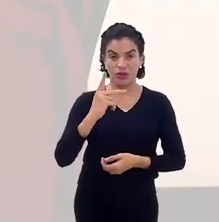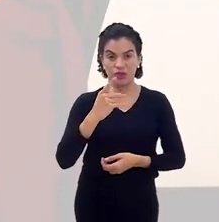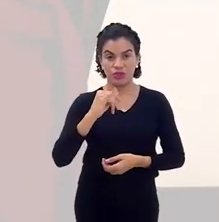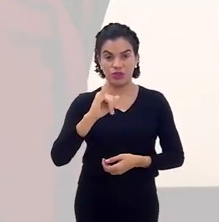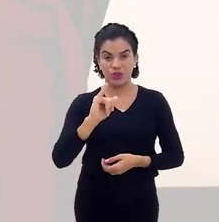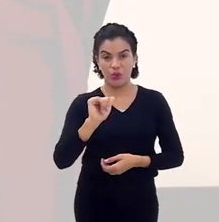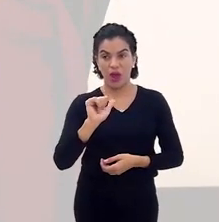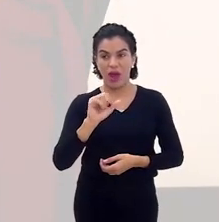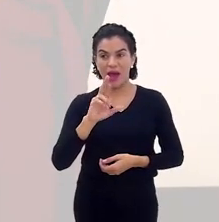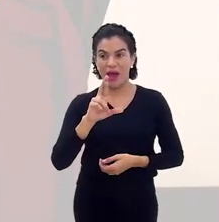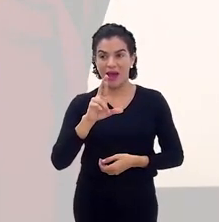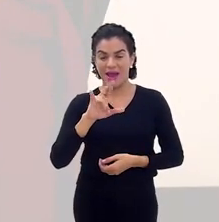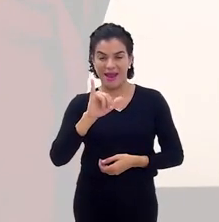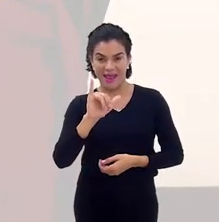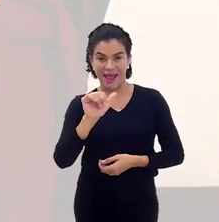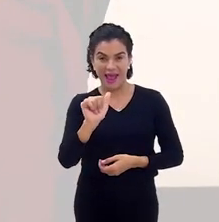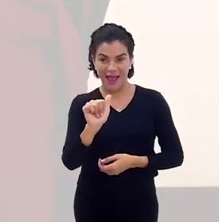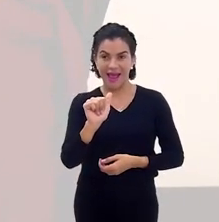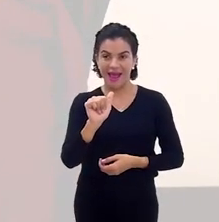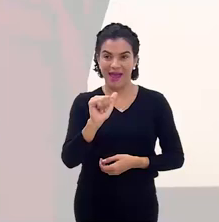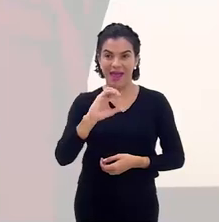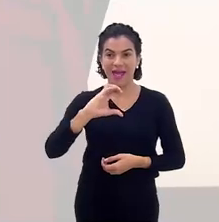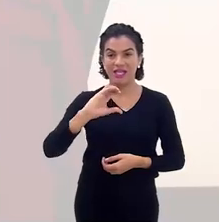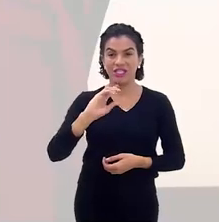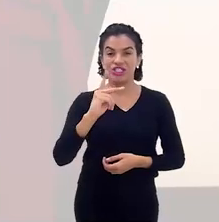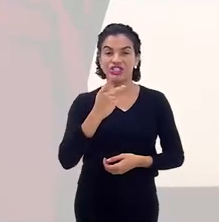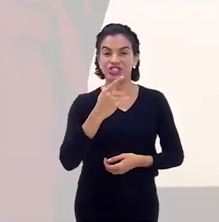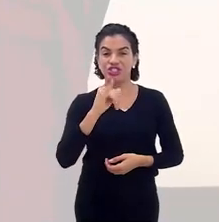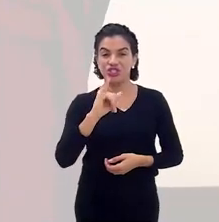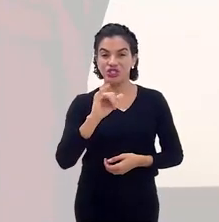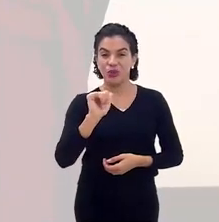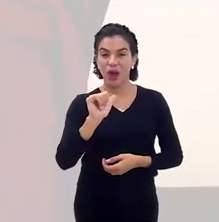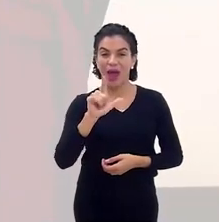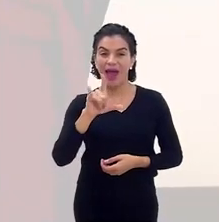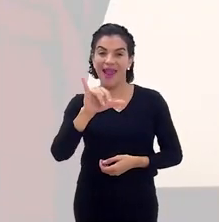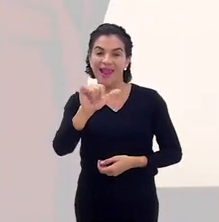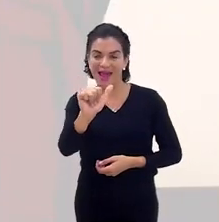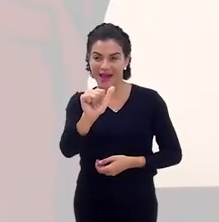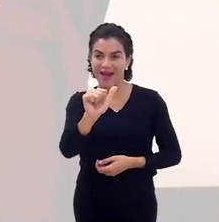Chiwalya, né, o centro budista Chiwalya, Chiwalya. É.